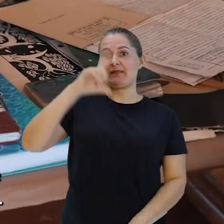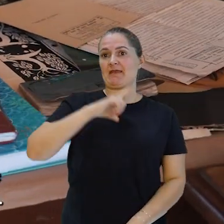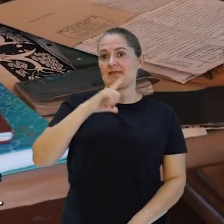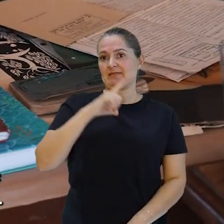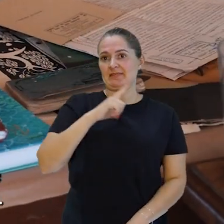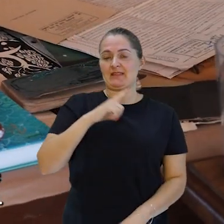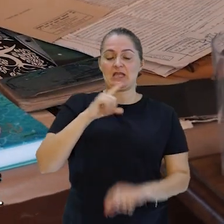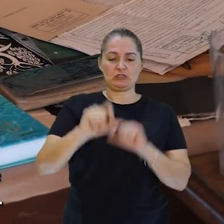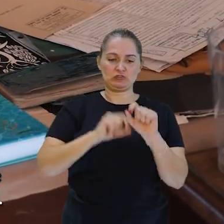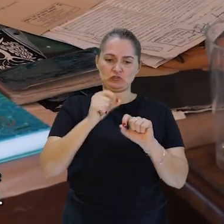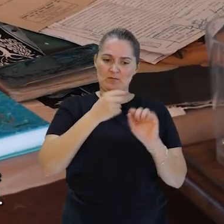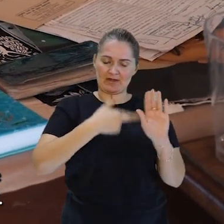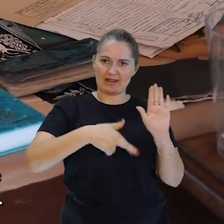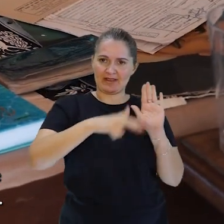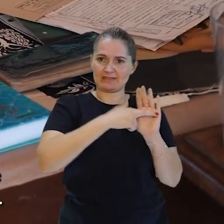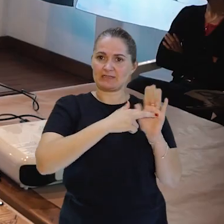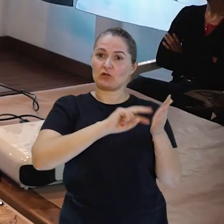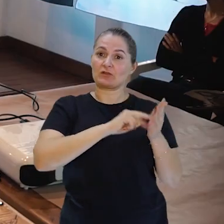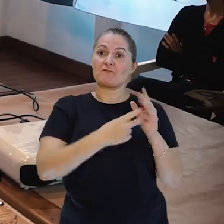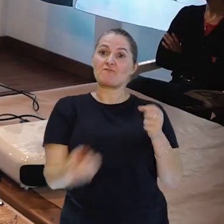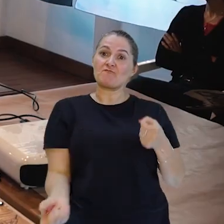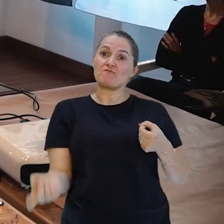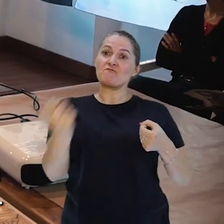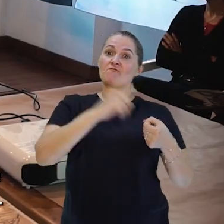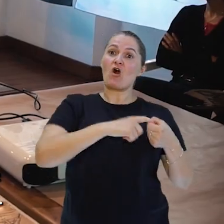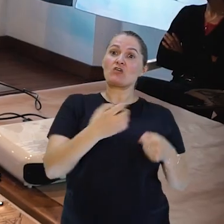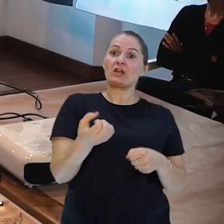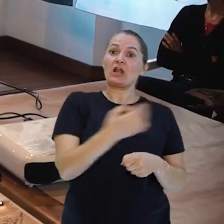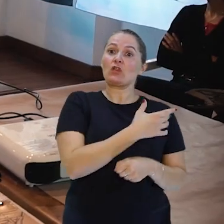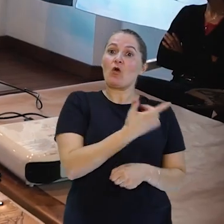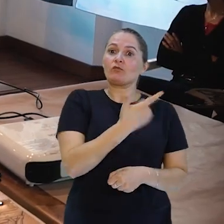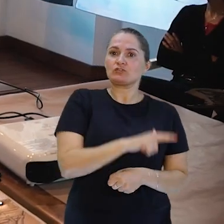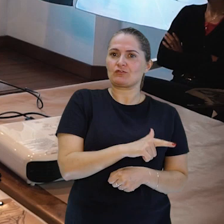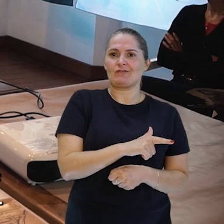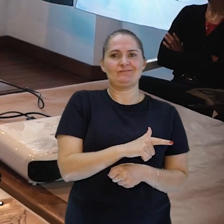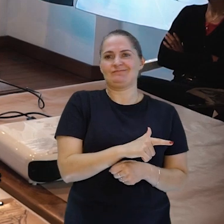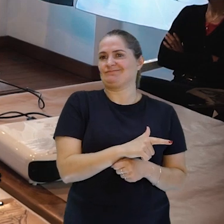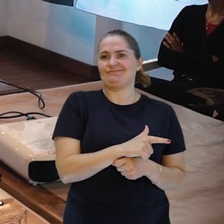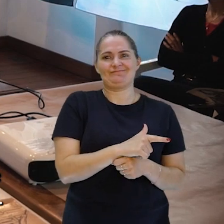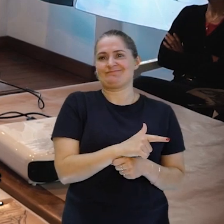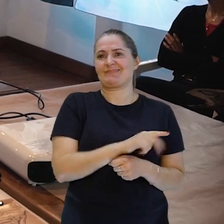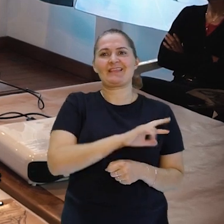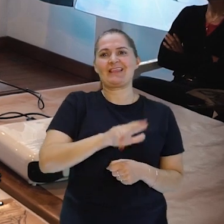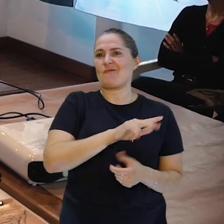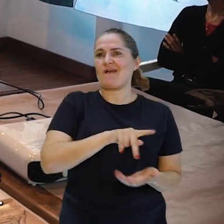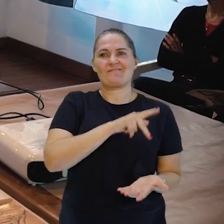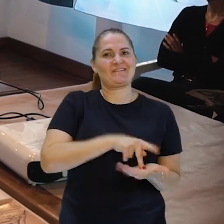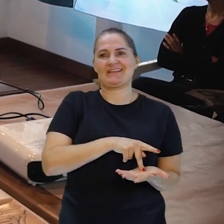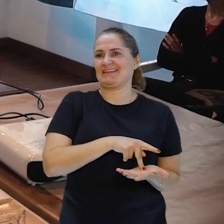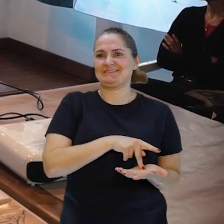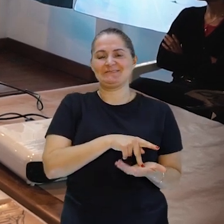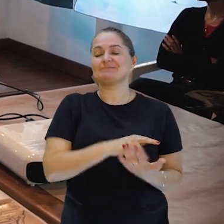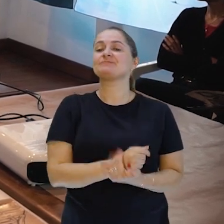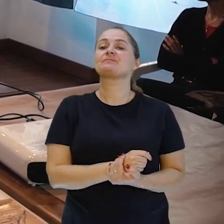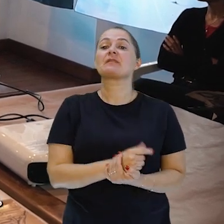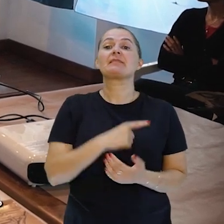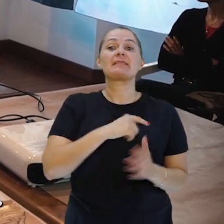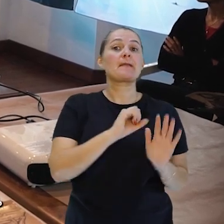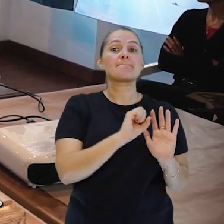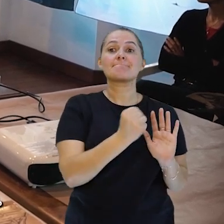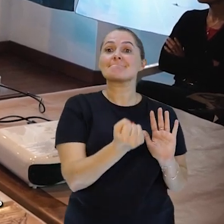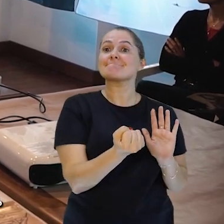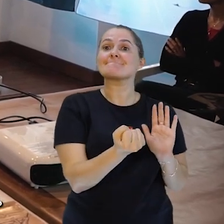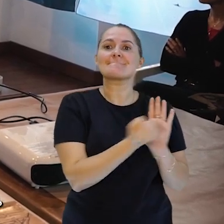a ideia que as pessoas têm de que o restauro é deixar novo de novo é irreal.